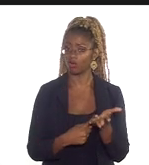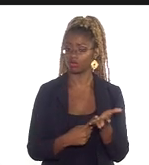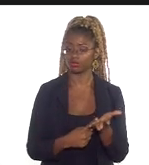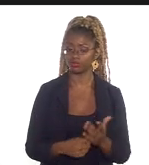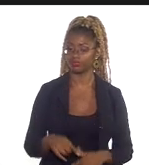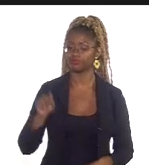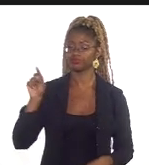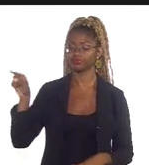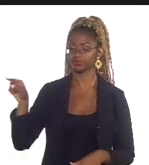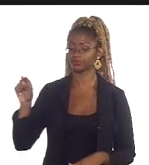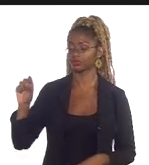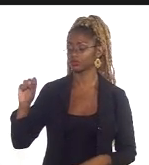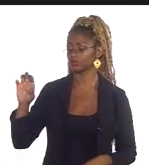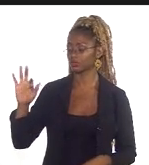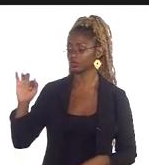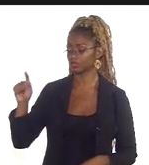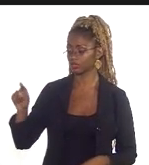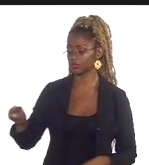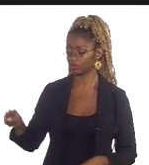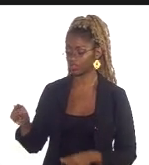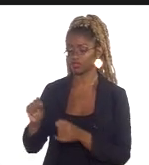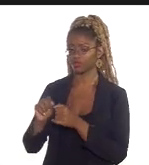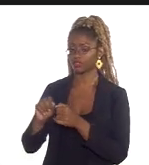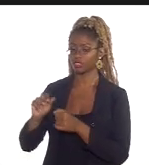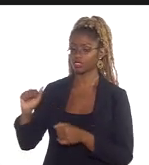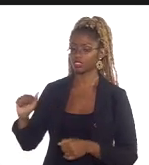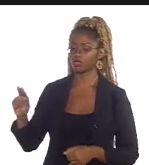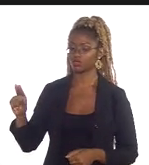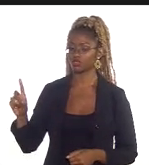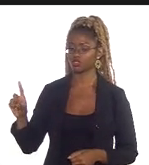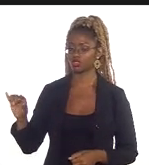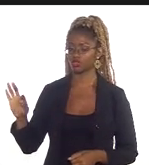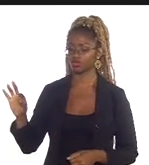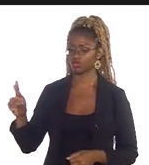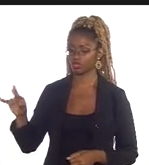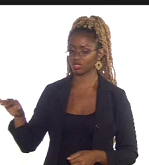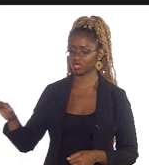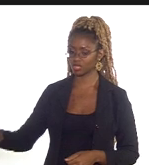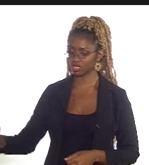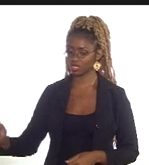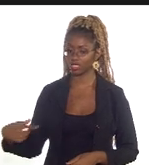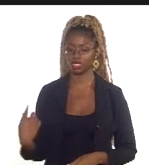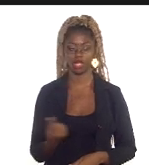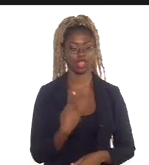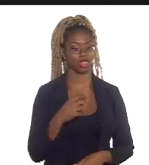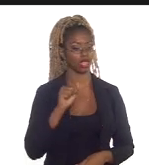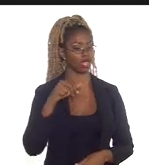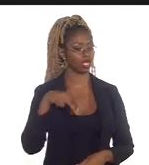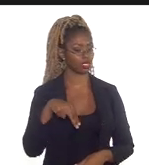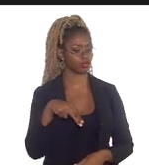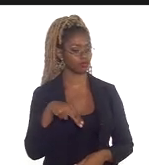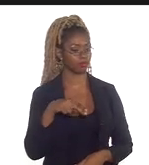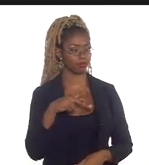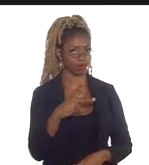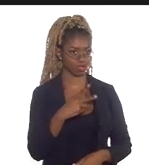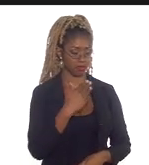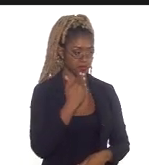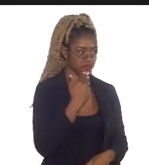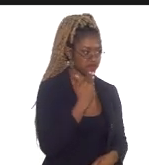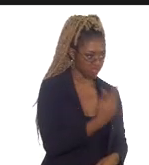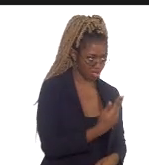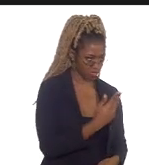Cefaz realiza as auditorias, a ANP cobra, a ANP,